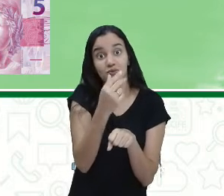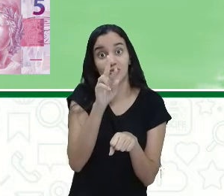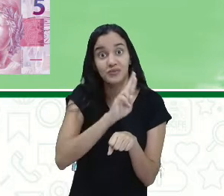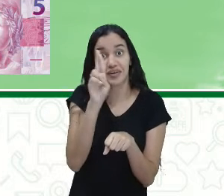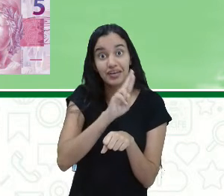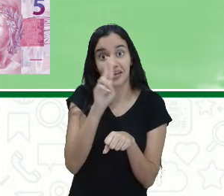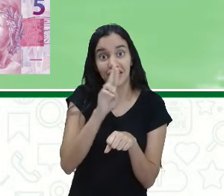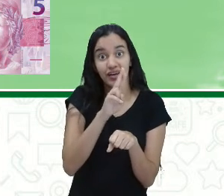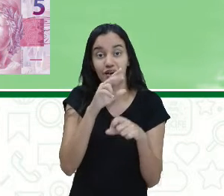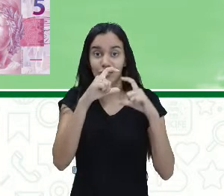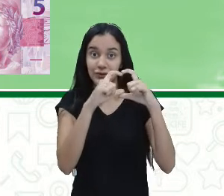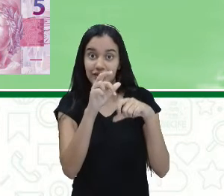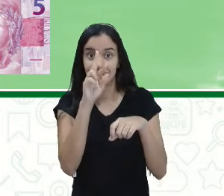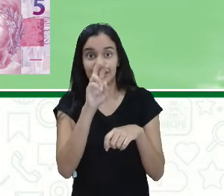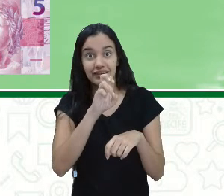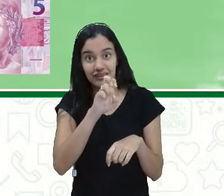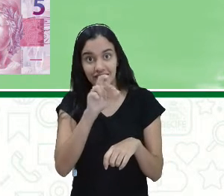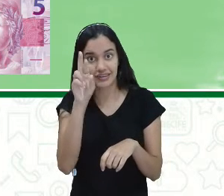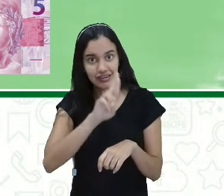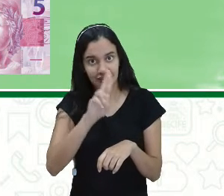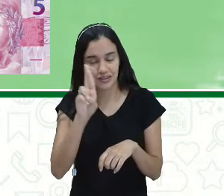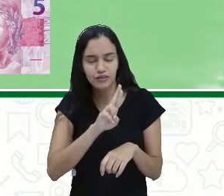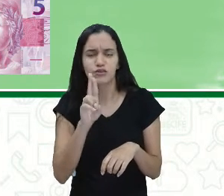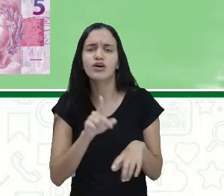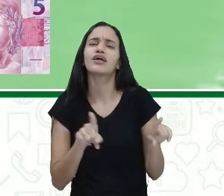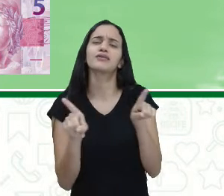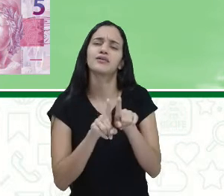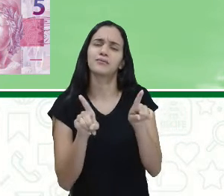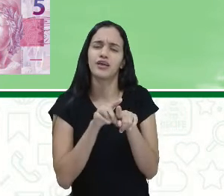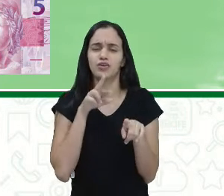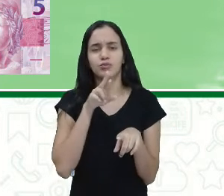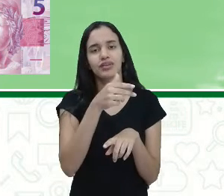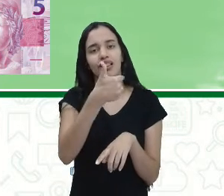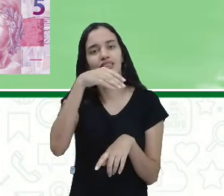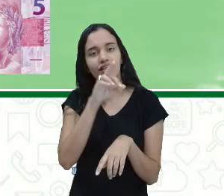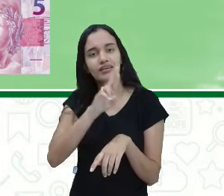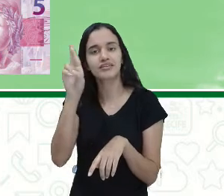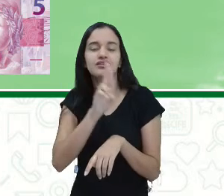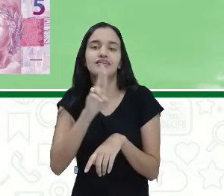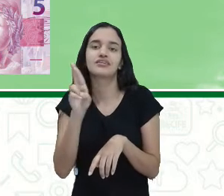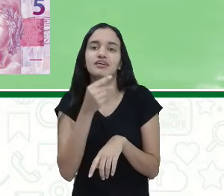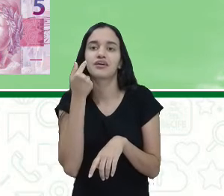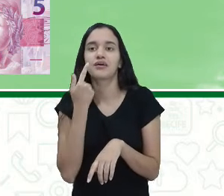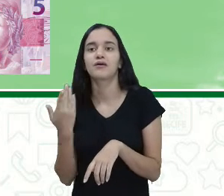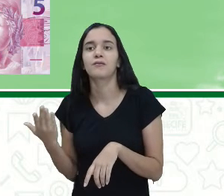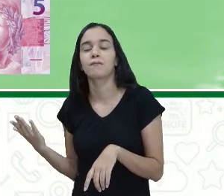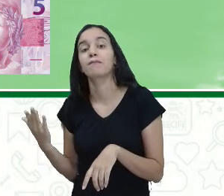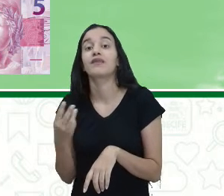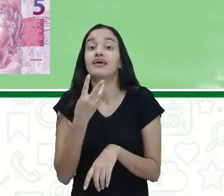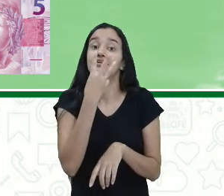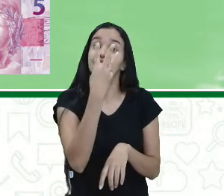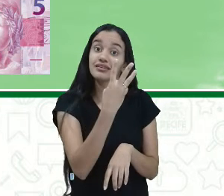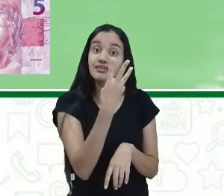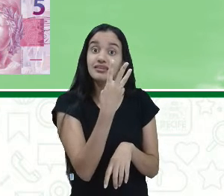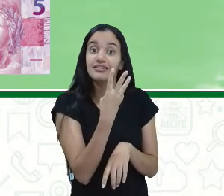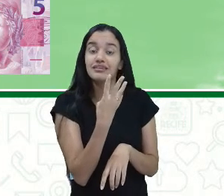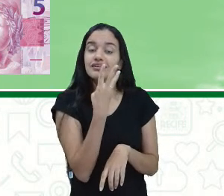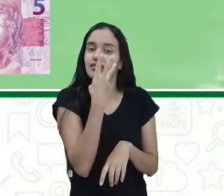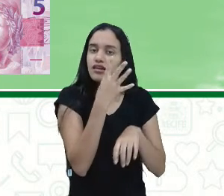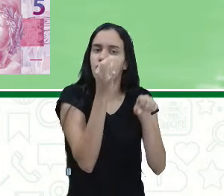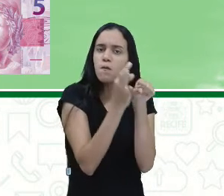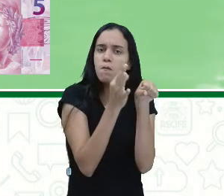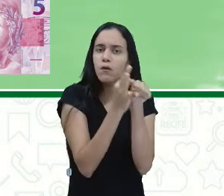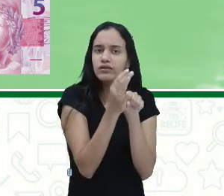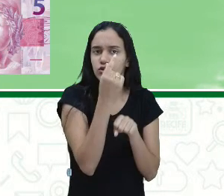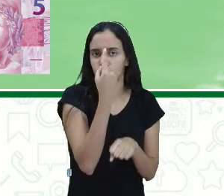5. E isso também vai me dar 10 reais. Ou ali embaixo que eu tenho 3